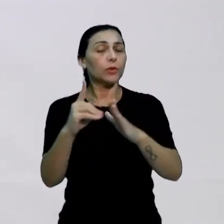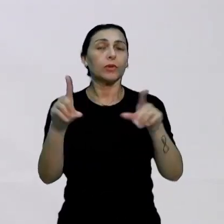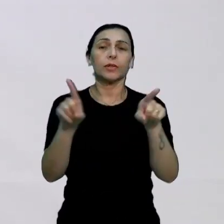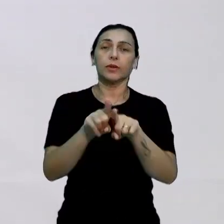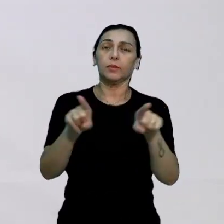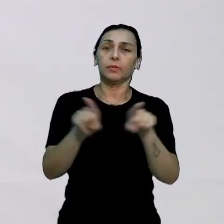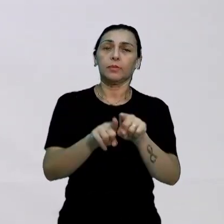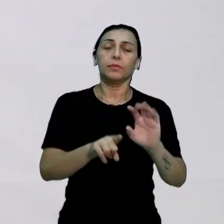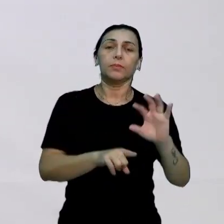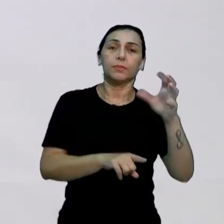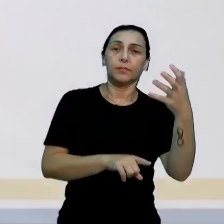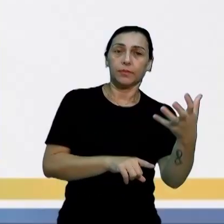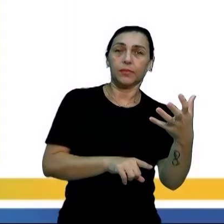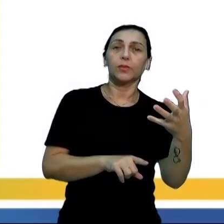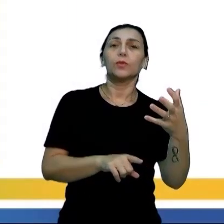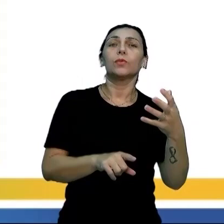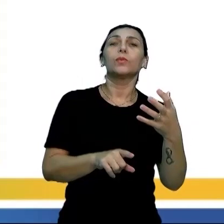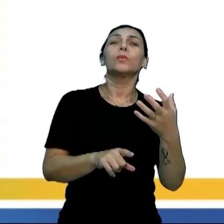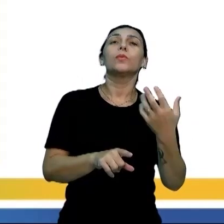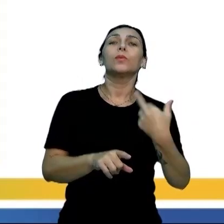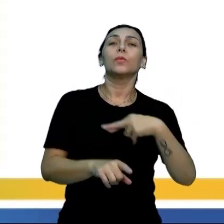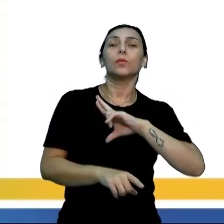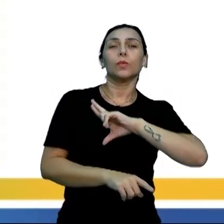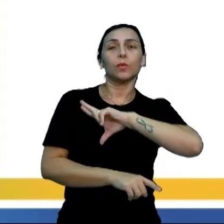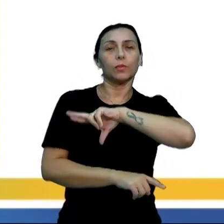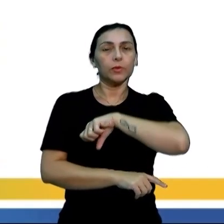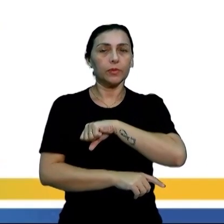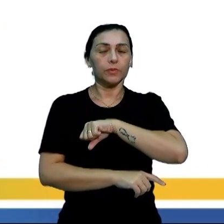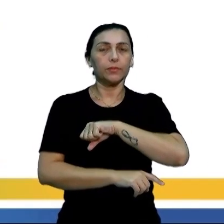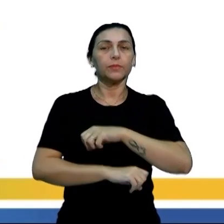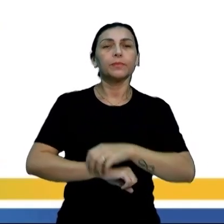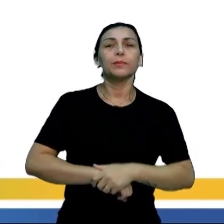vai acontecer lá no romantismo.